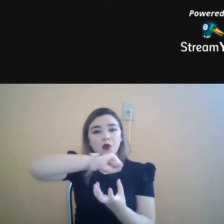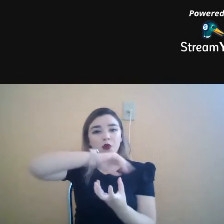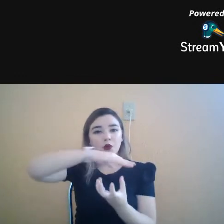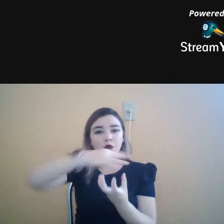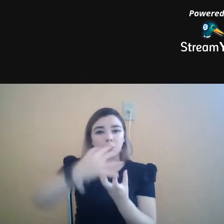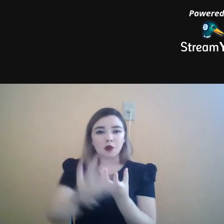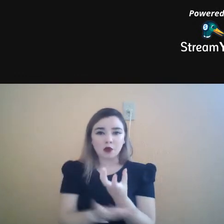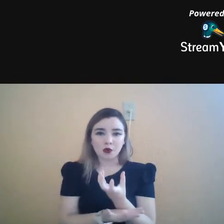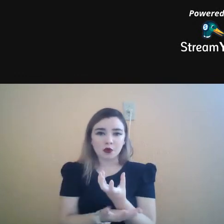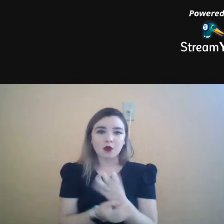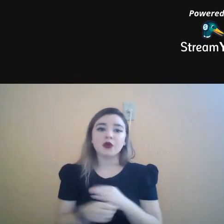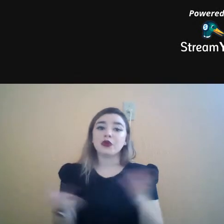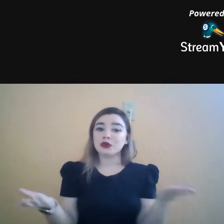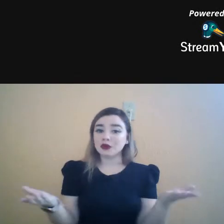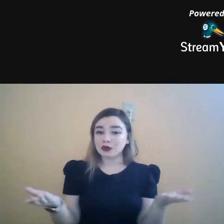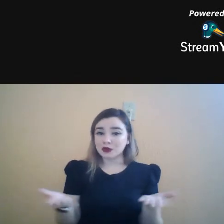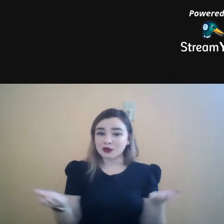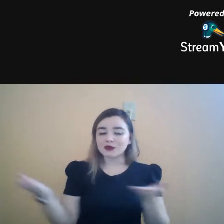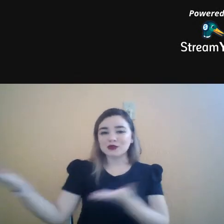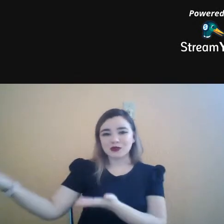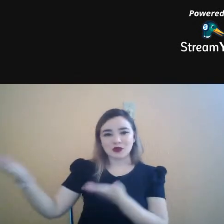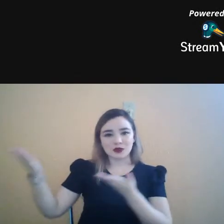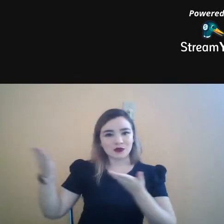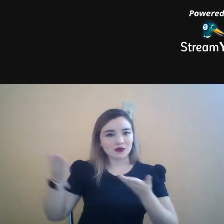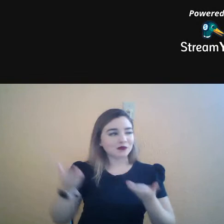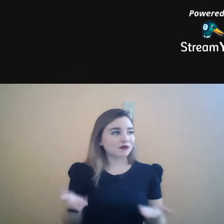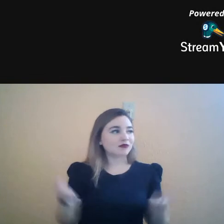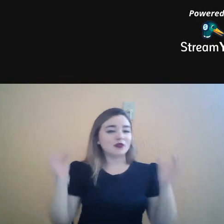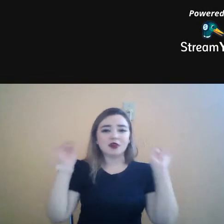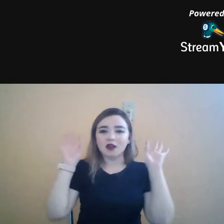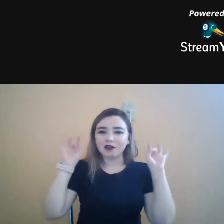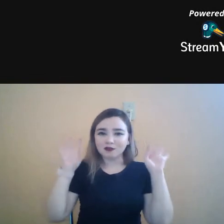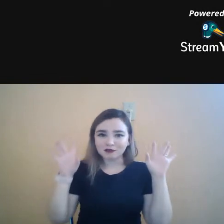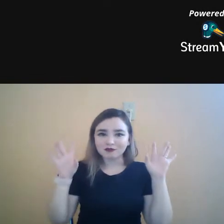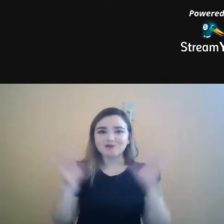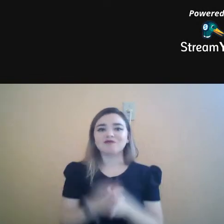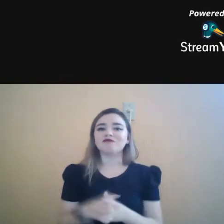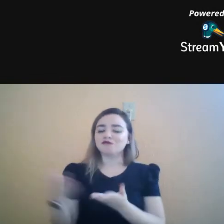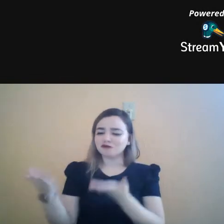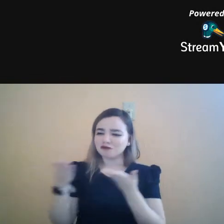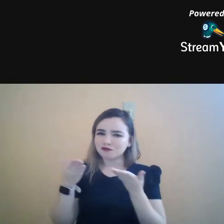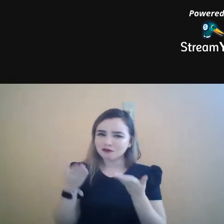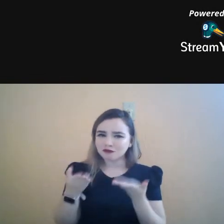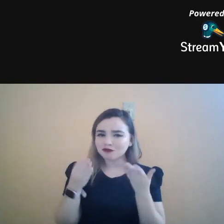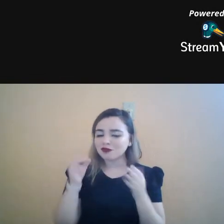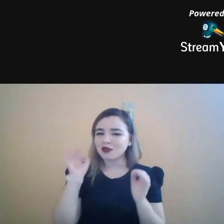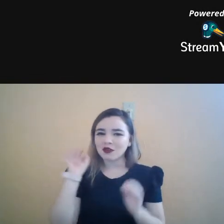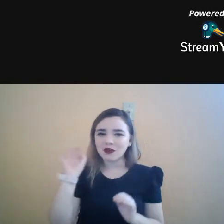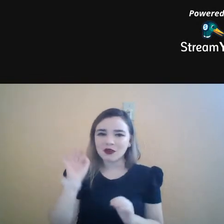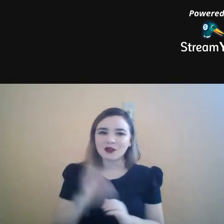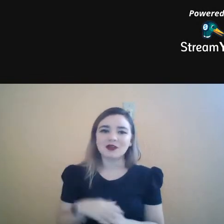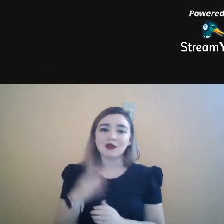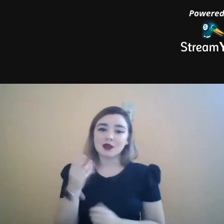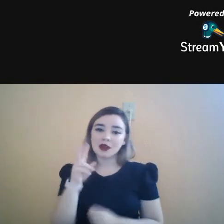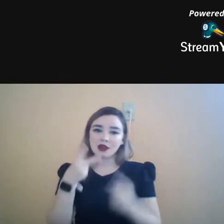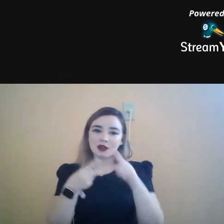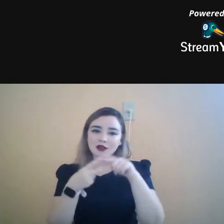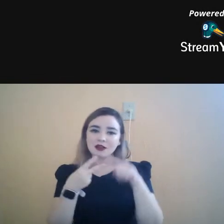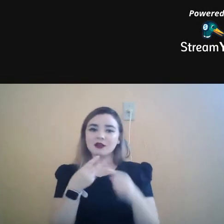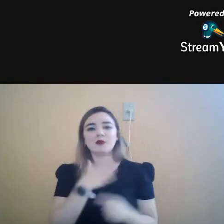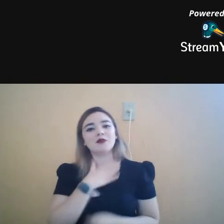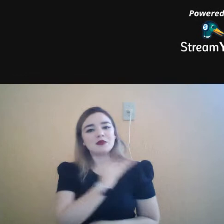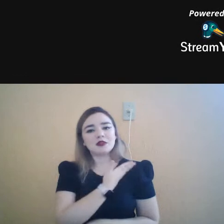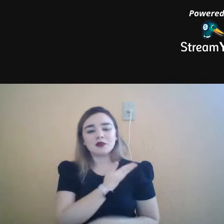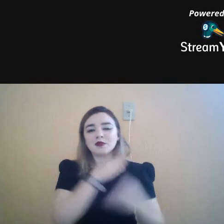convidei. Olha, minhas convidadas hoje são de peso. As duas são minhas amigas no, na